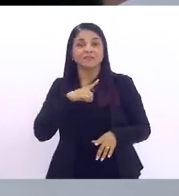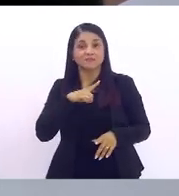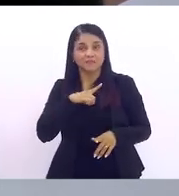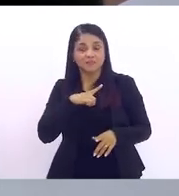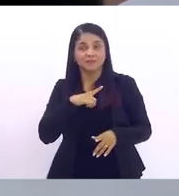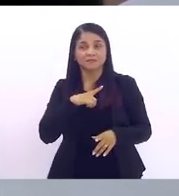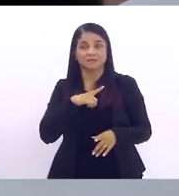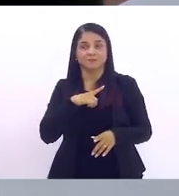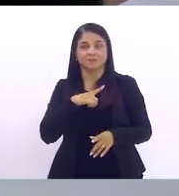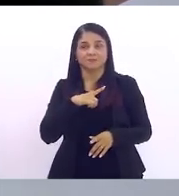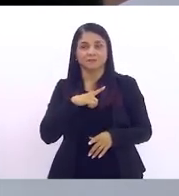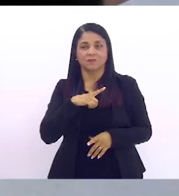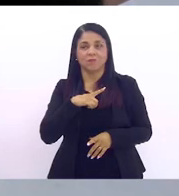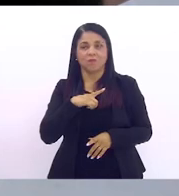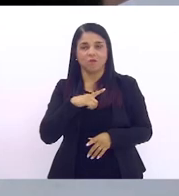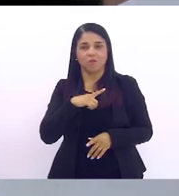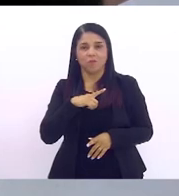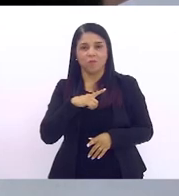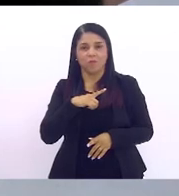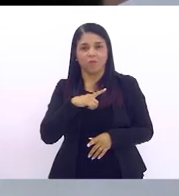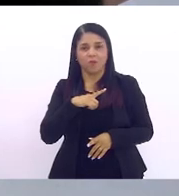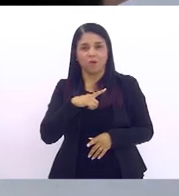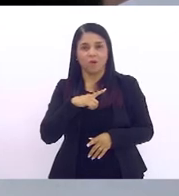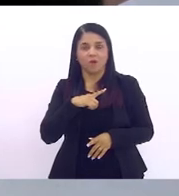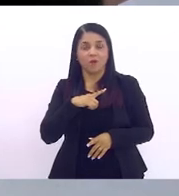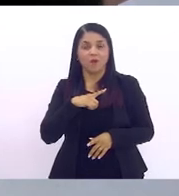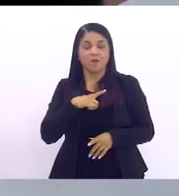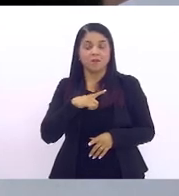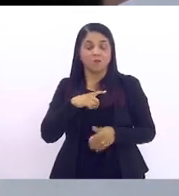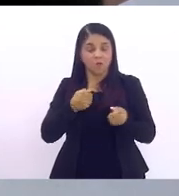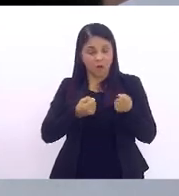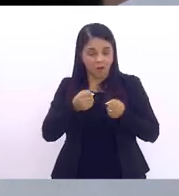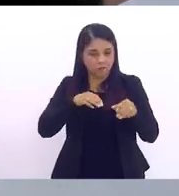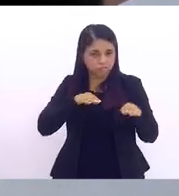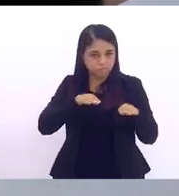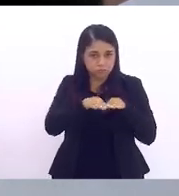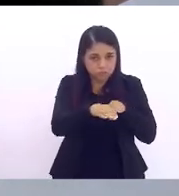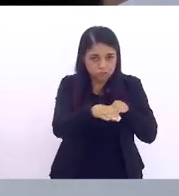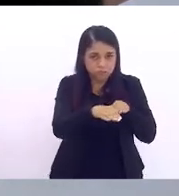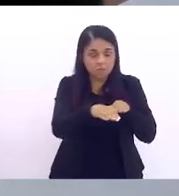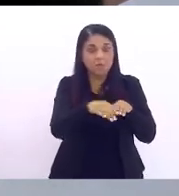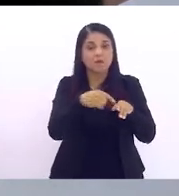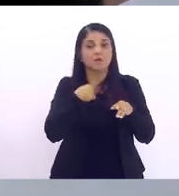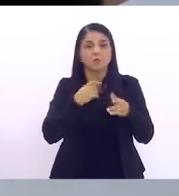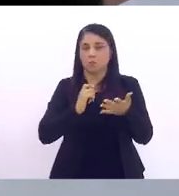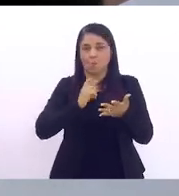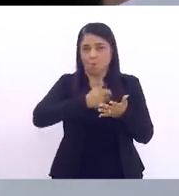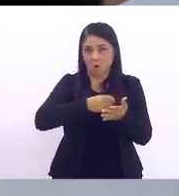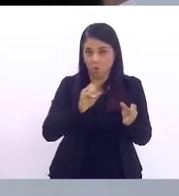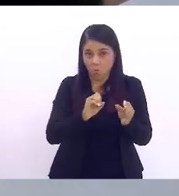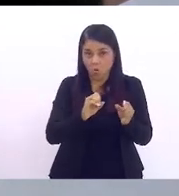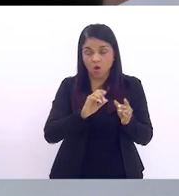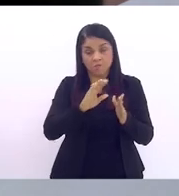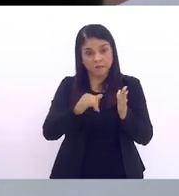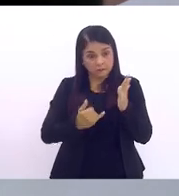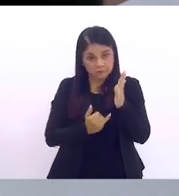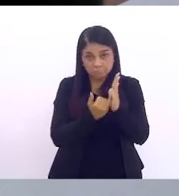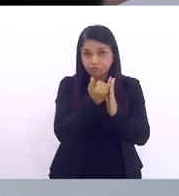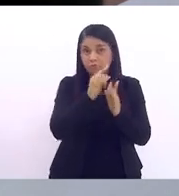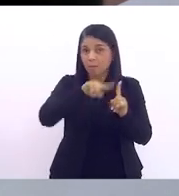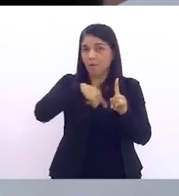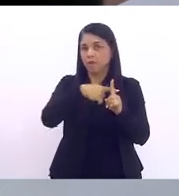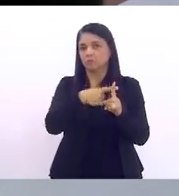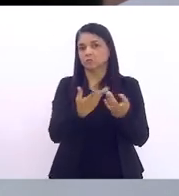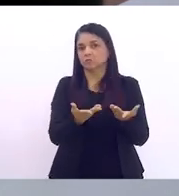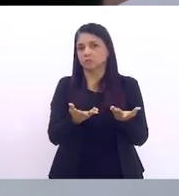tem você o cara passou lá não pagou ele é gerada a multa ainda tem juros na tarifa